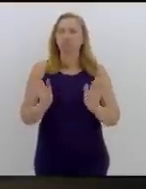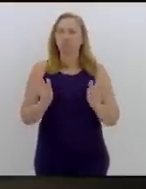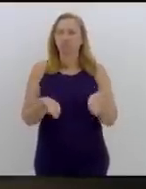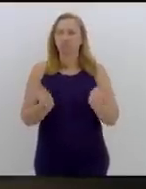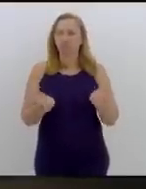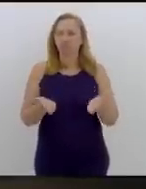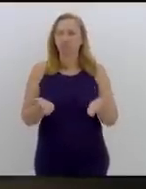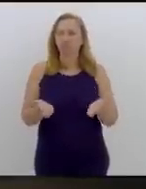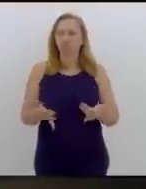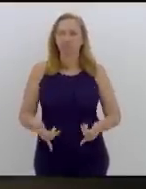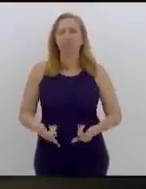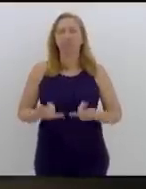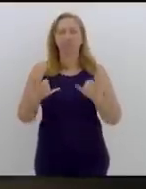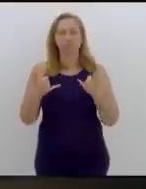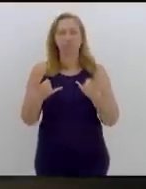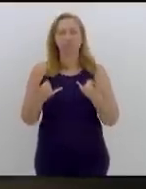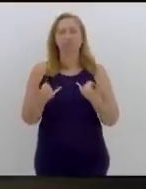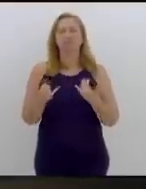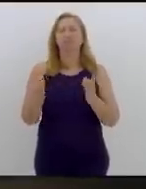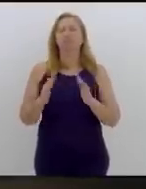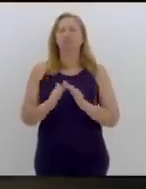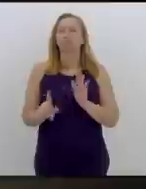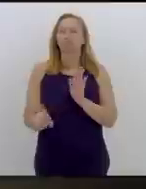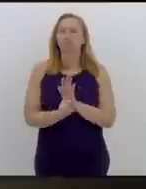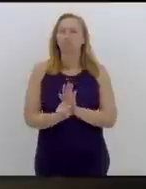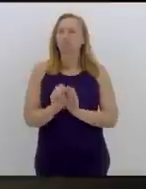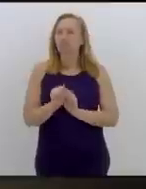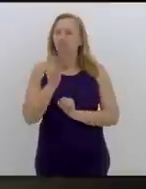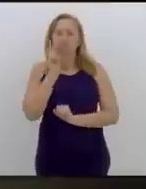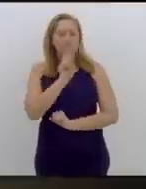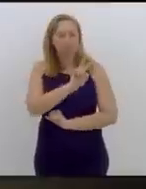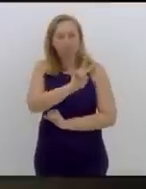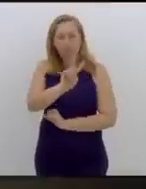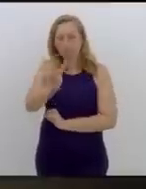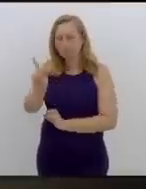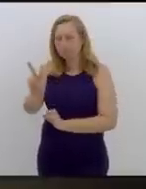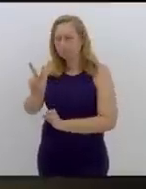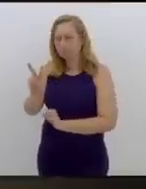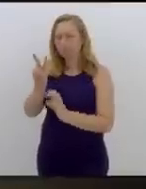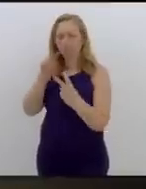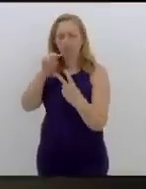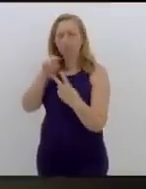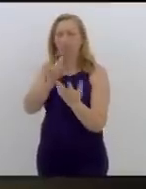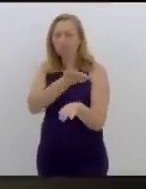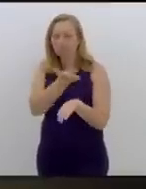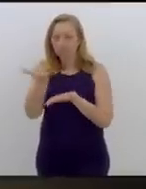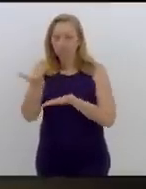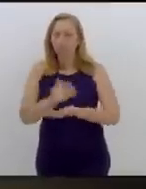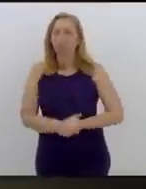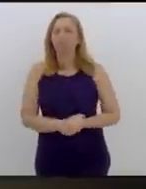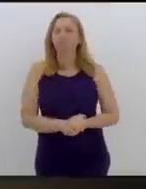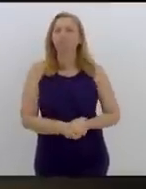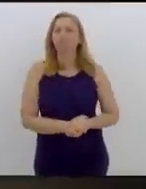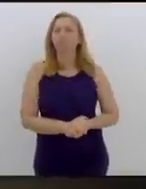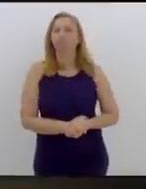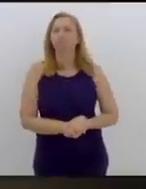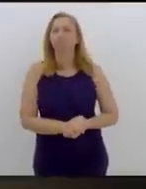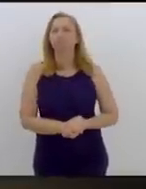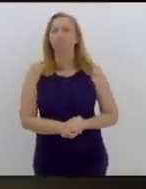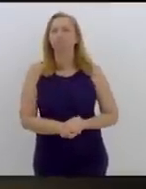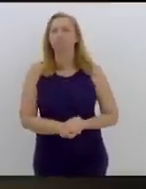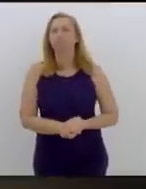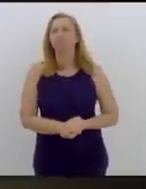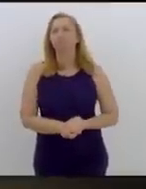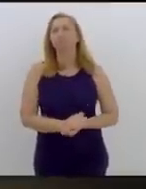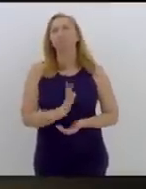É uma honra estar hoje aqui nessa casa parlamentar e poder olhar os olhos de todos de vocês alguns que oportunamente é tenha